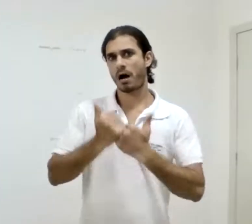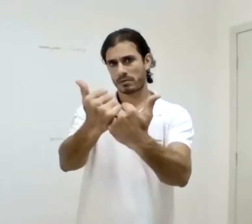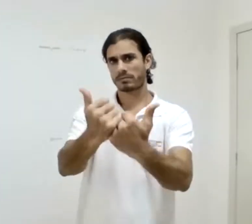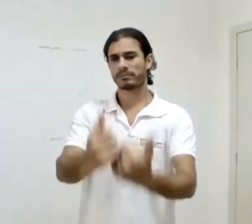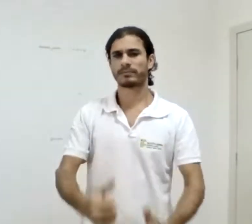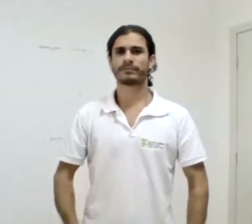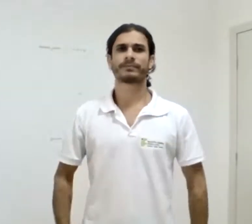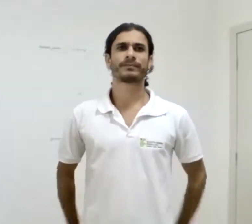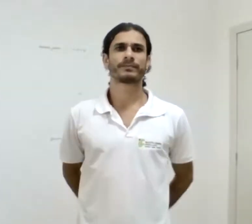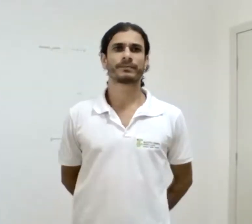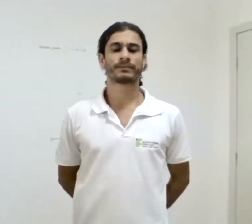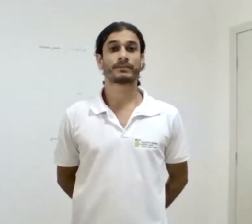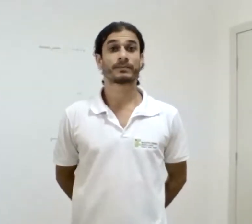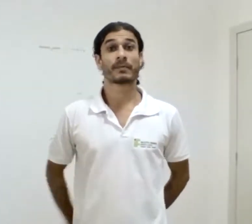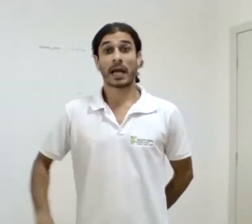é...